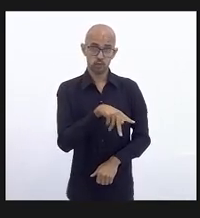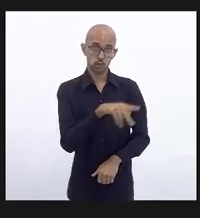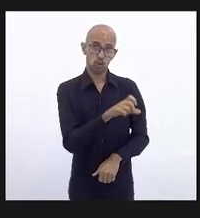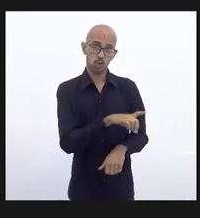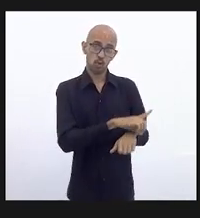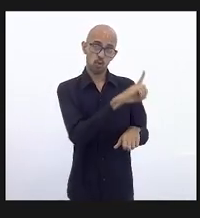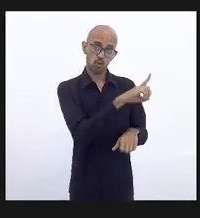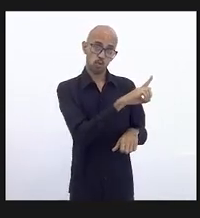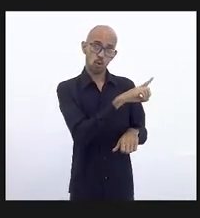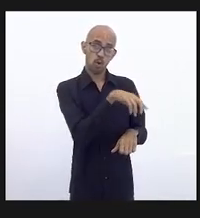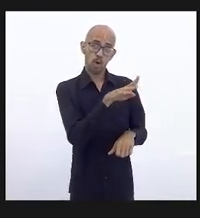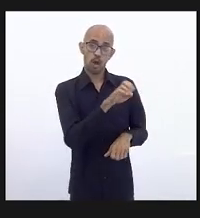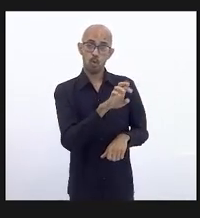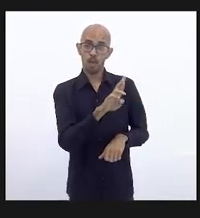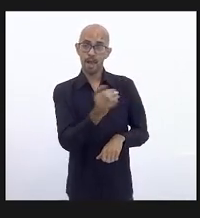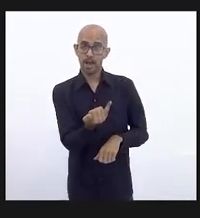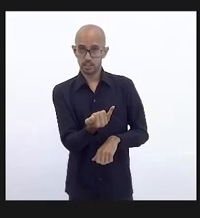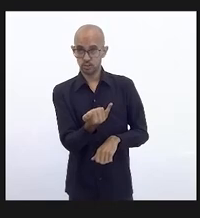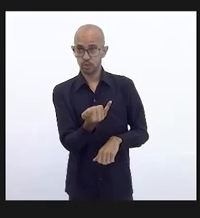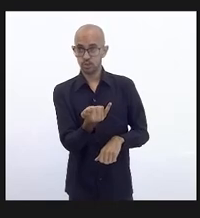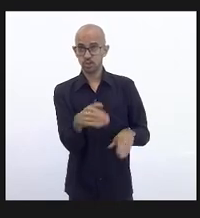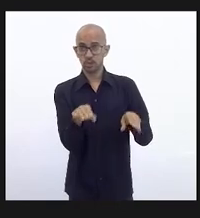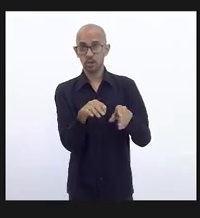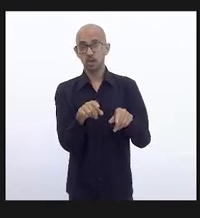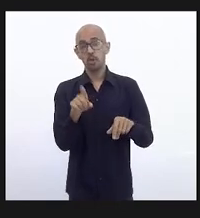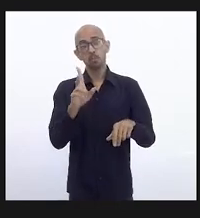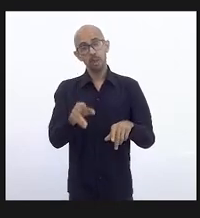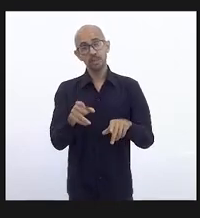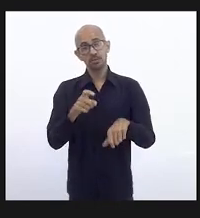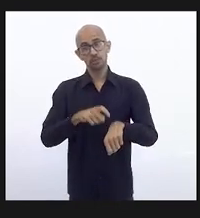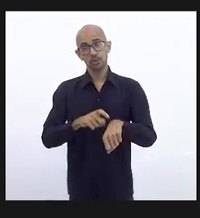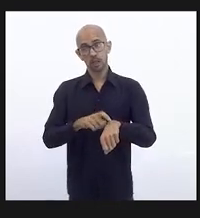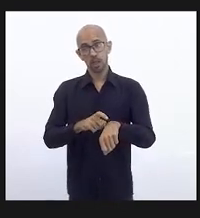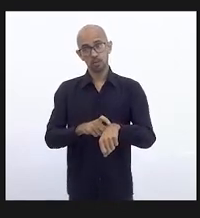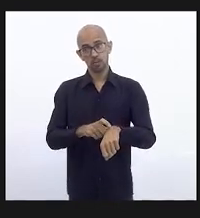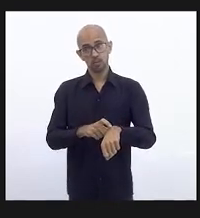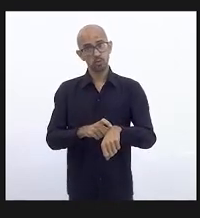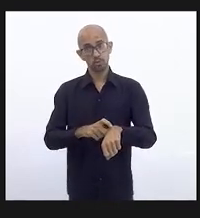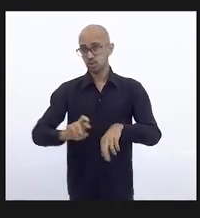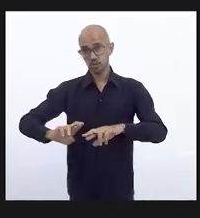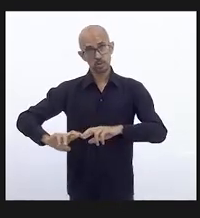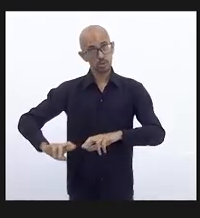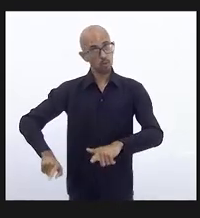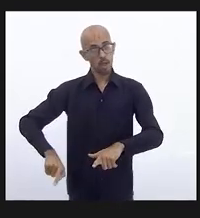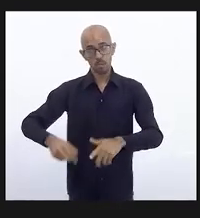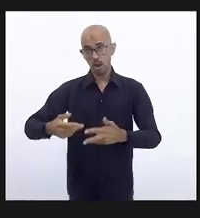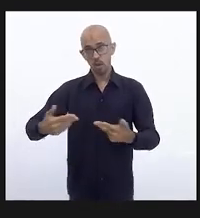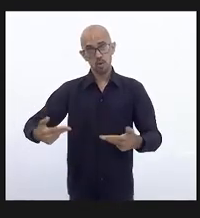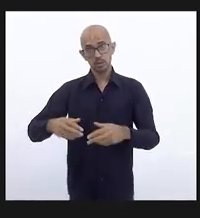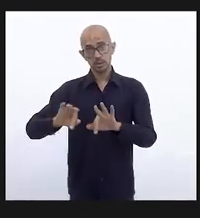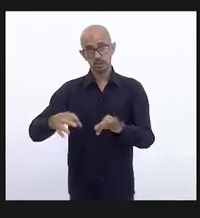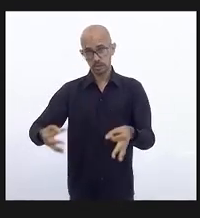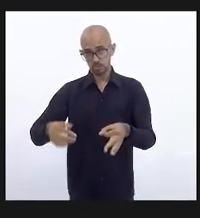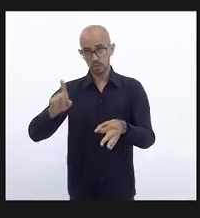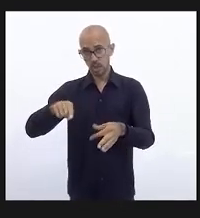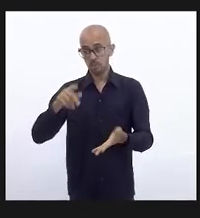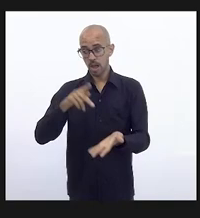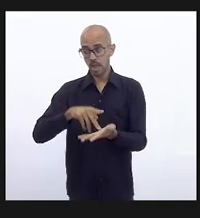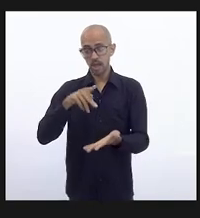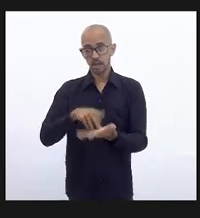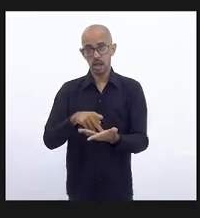com a mesma titulação e com o mesmo tempo de ensino superior, isso não é um detalhe. Isso é uma